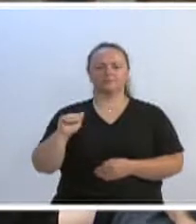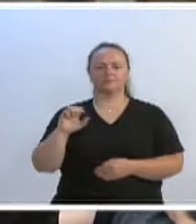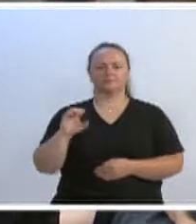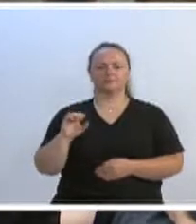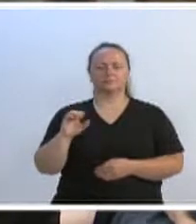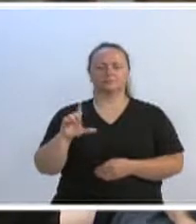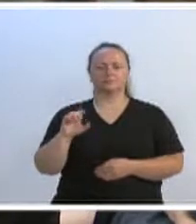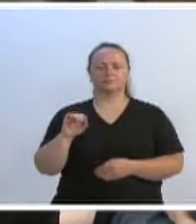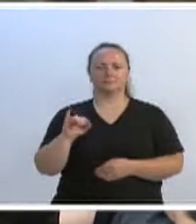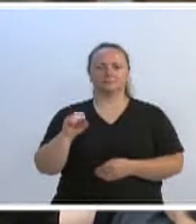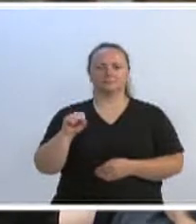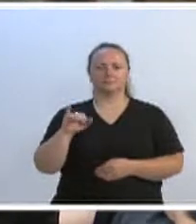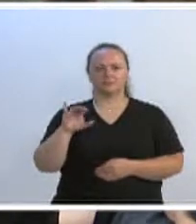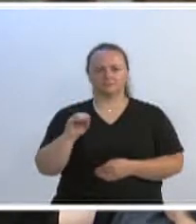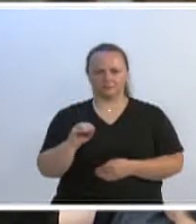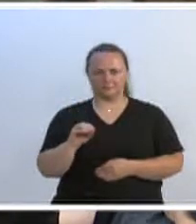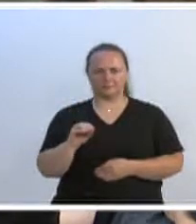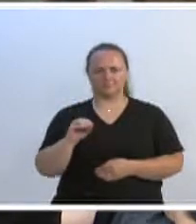Esse aqui também.